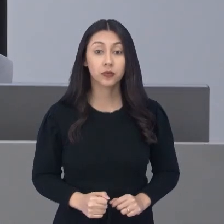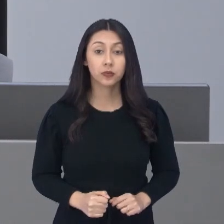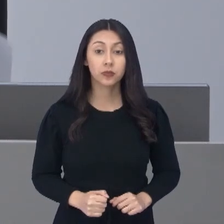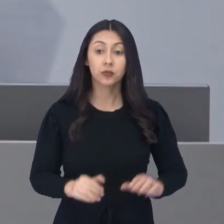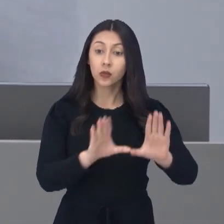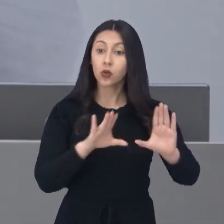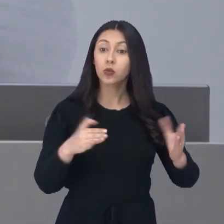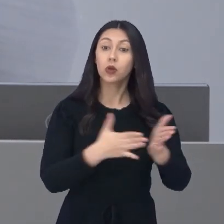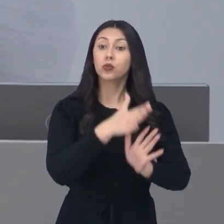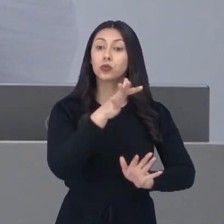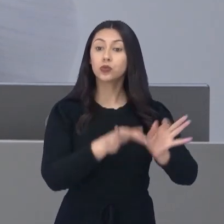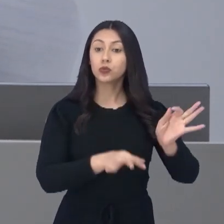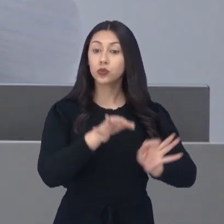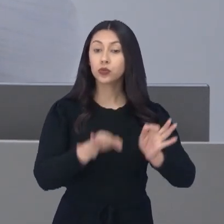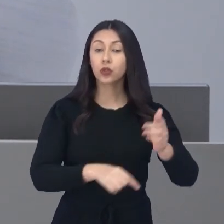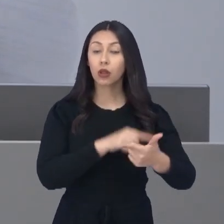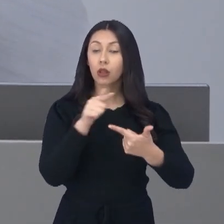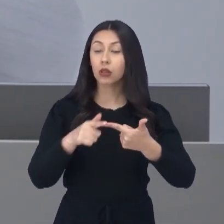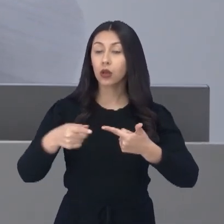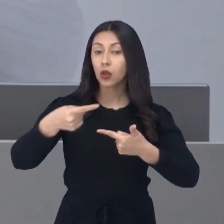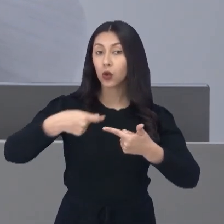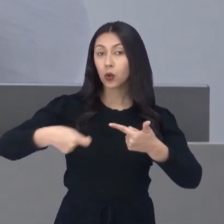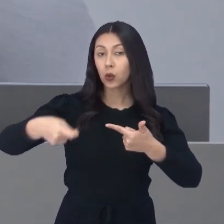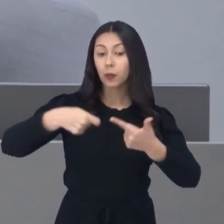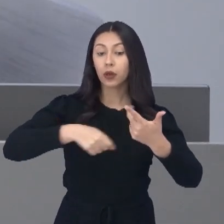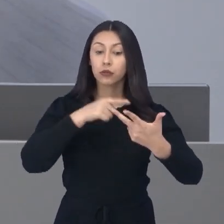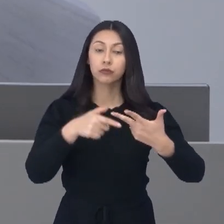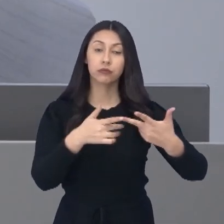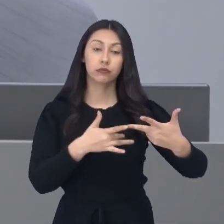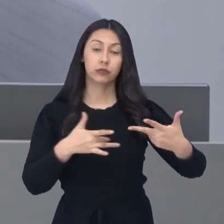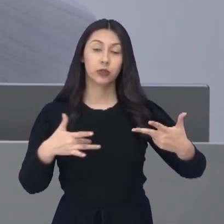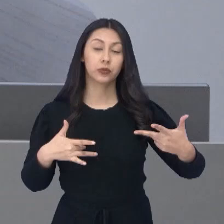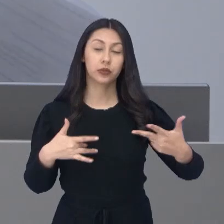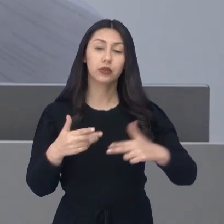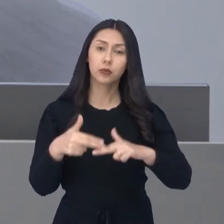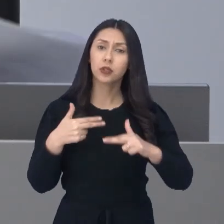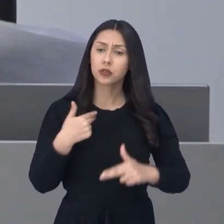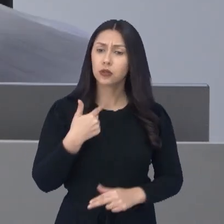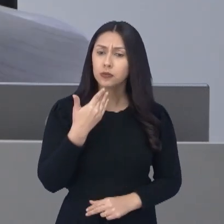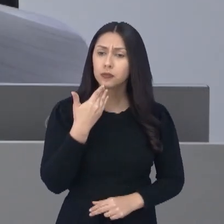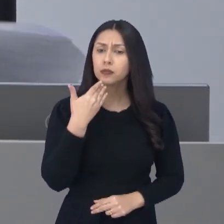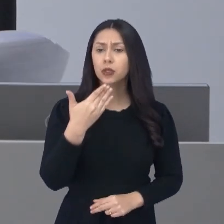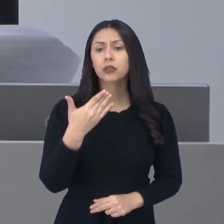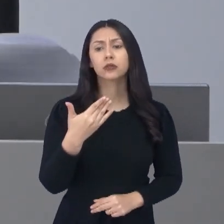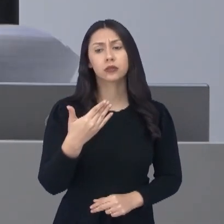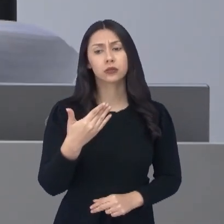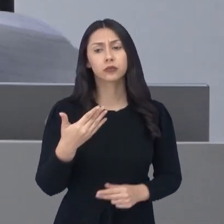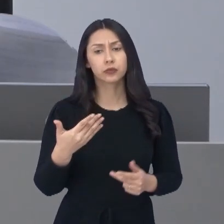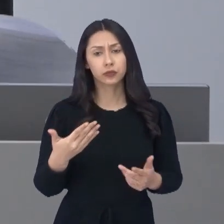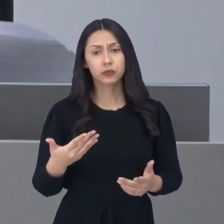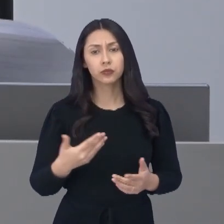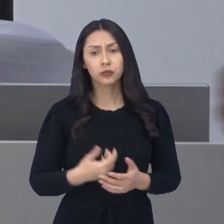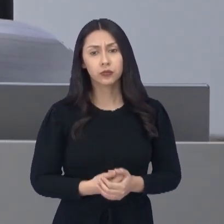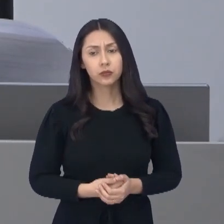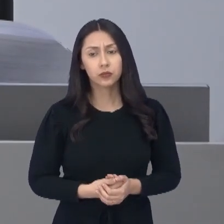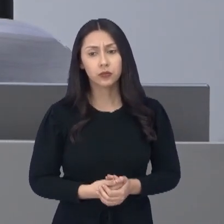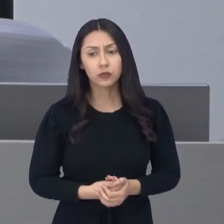de Justiça, Economia e Saúde. Então, peço aos nobres pares que peçam para dar.